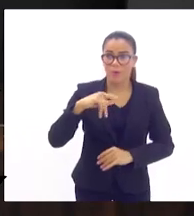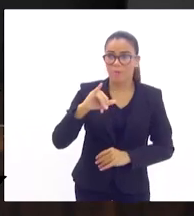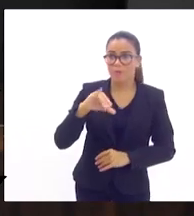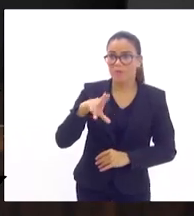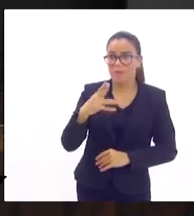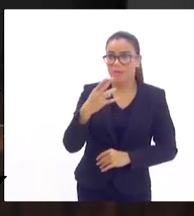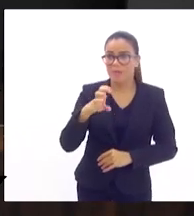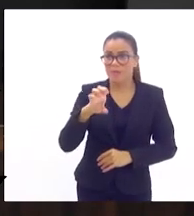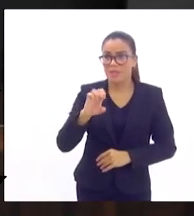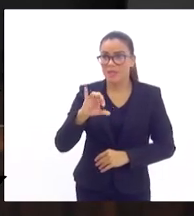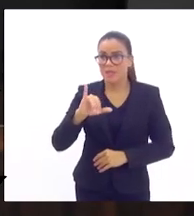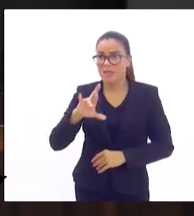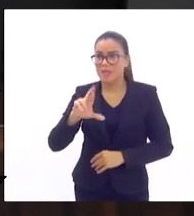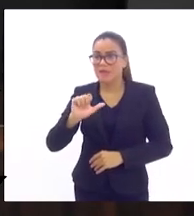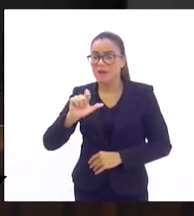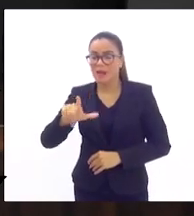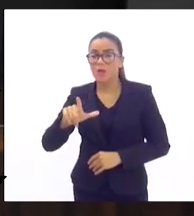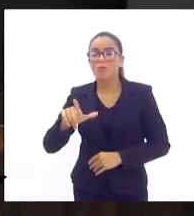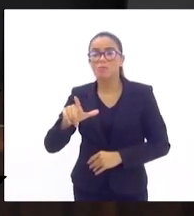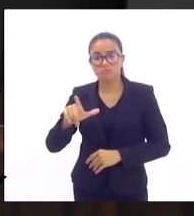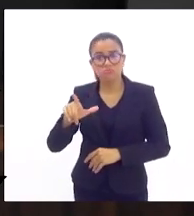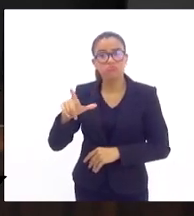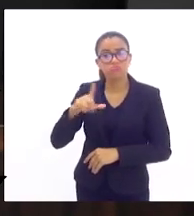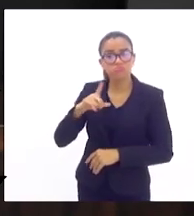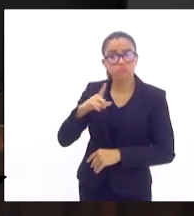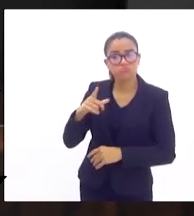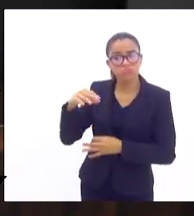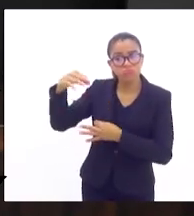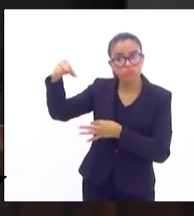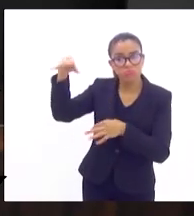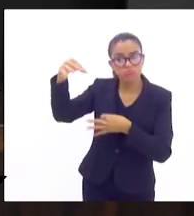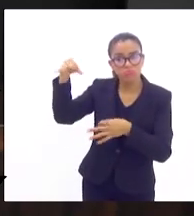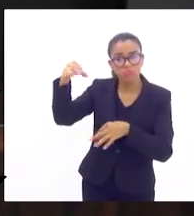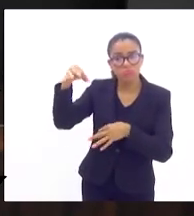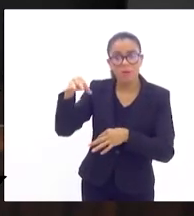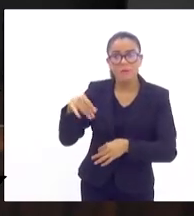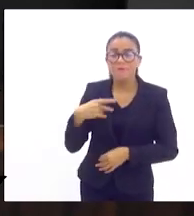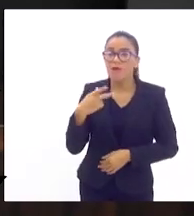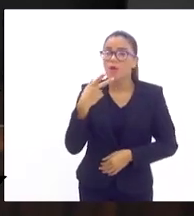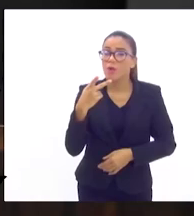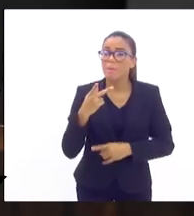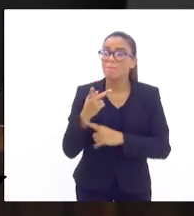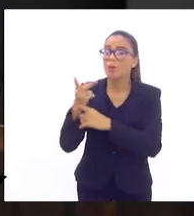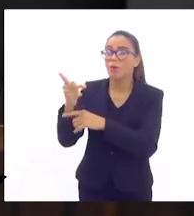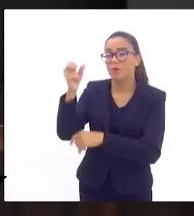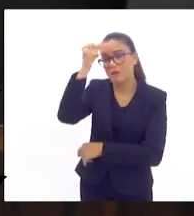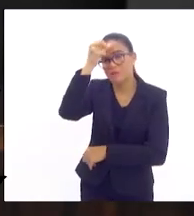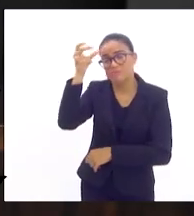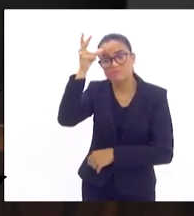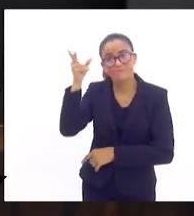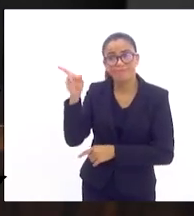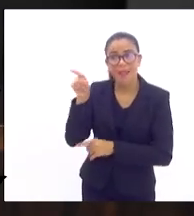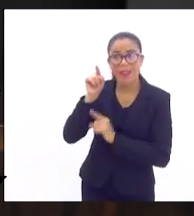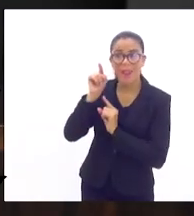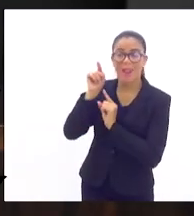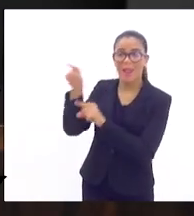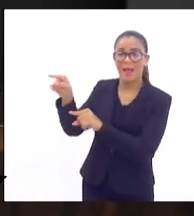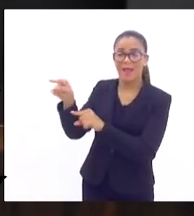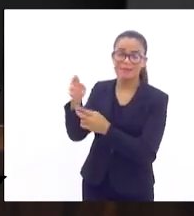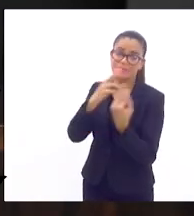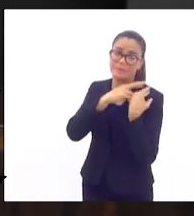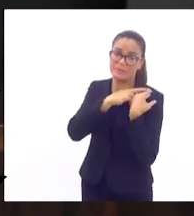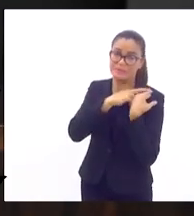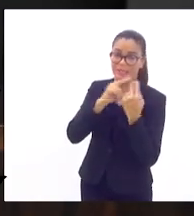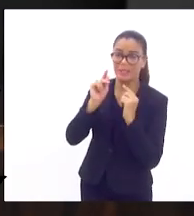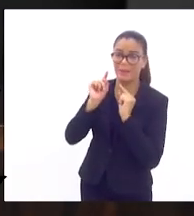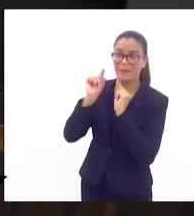e lá o funcionário, o servidor que está recebendo ordens, disse o seguinte: procura a prefeitura, que é